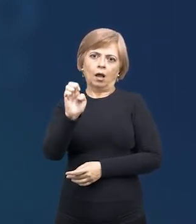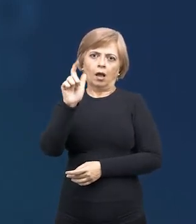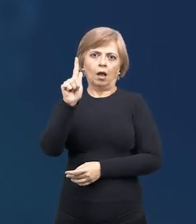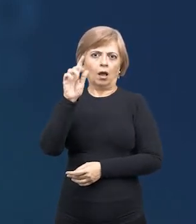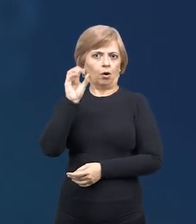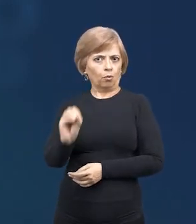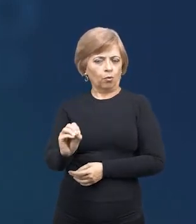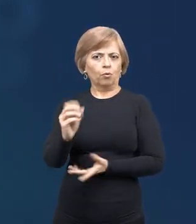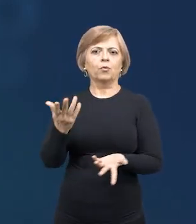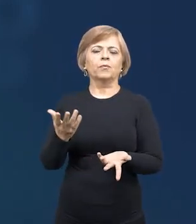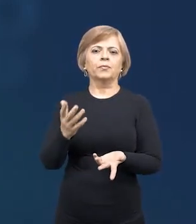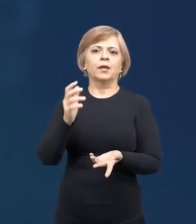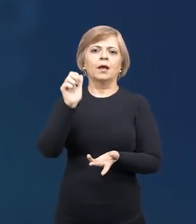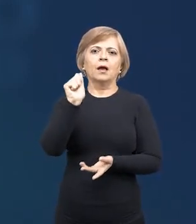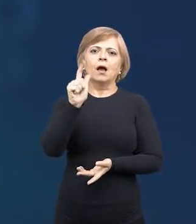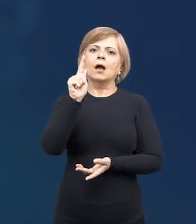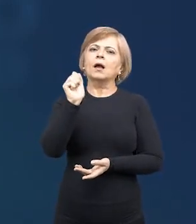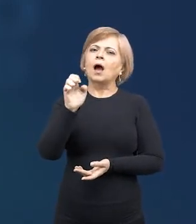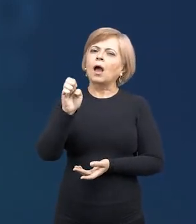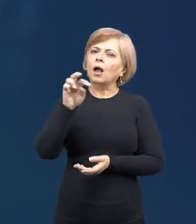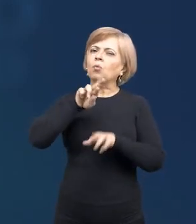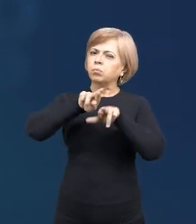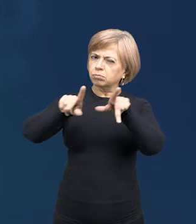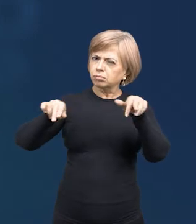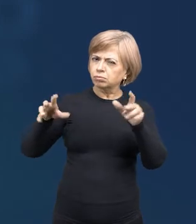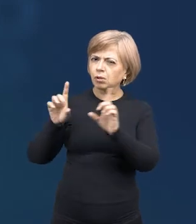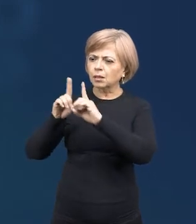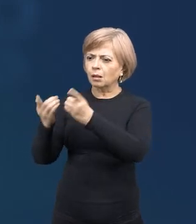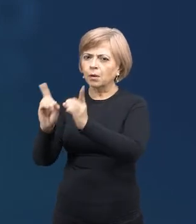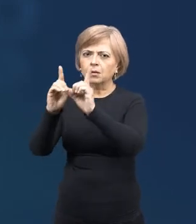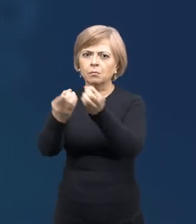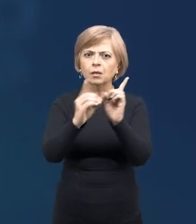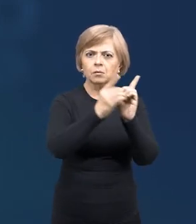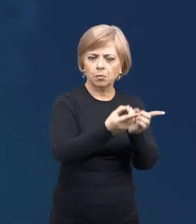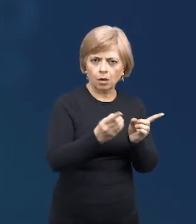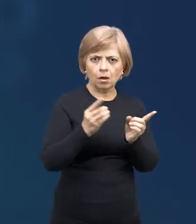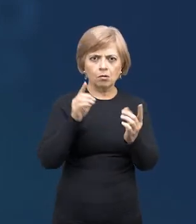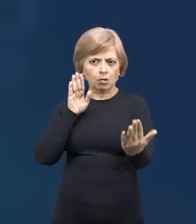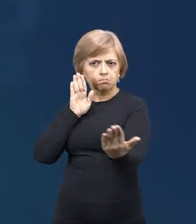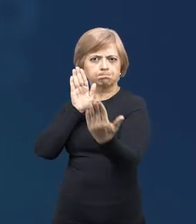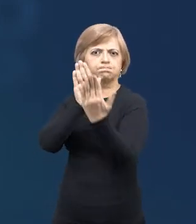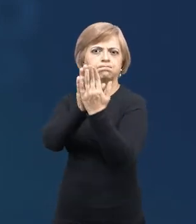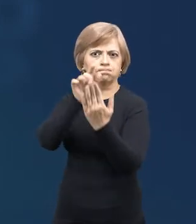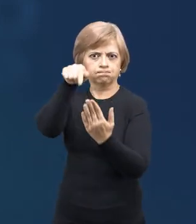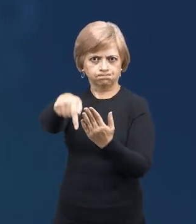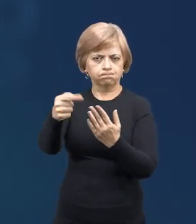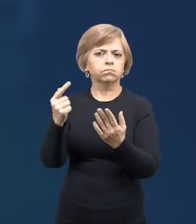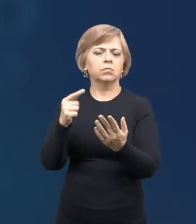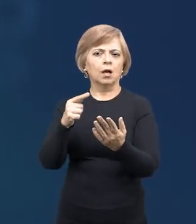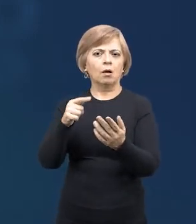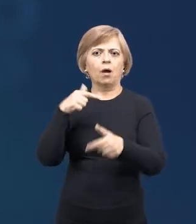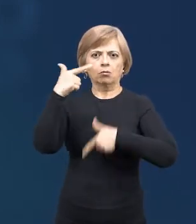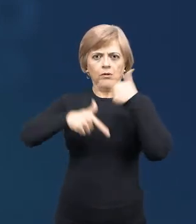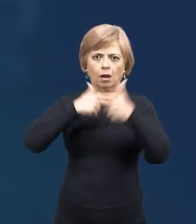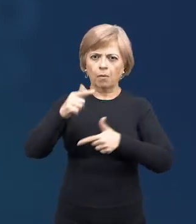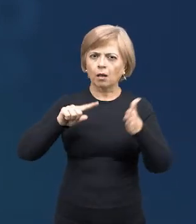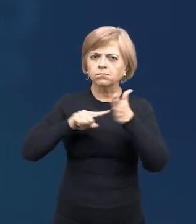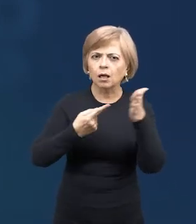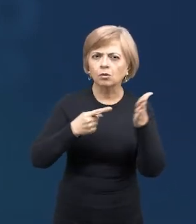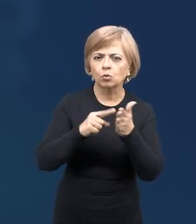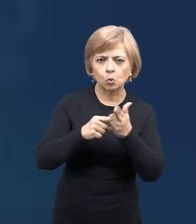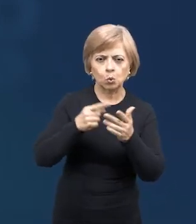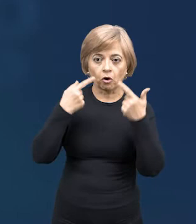GAEC, o GAESF, o GAEMA e também outras promotorias de justiça nas comarcas aí por todo o